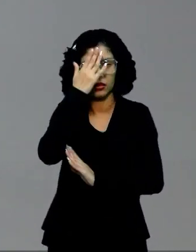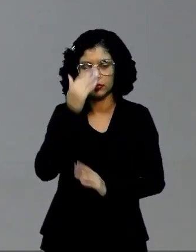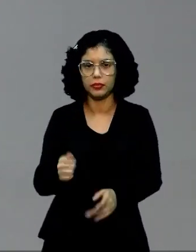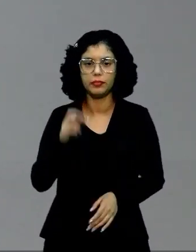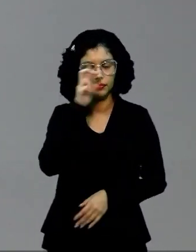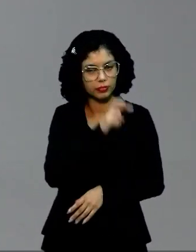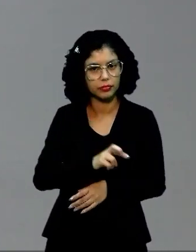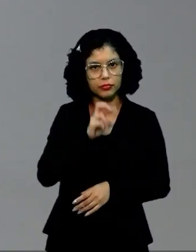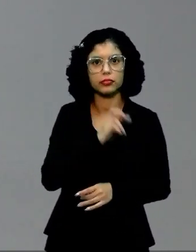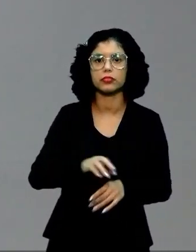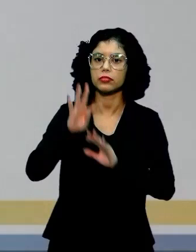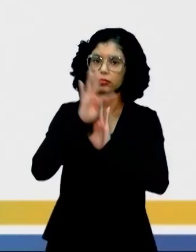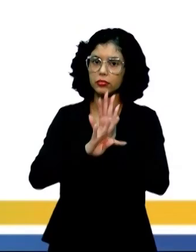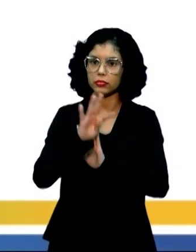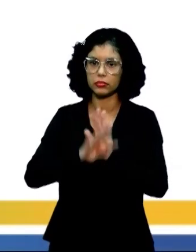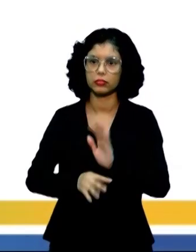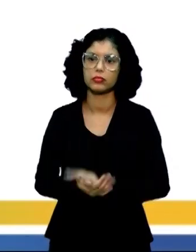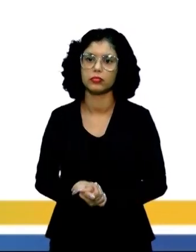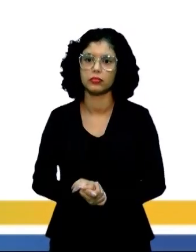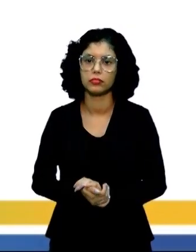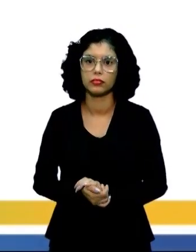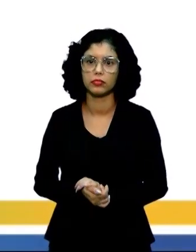uma análise desse texto.